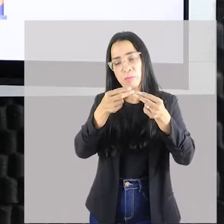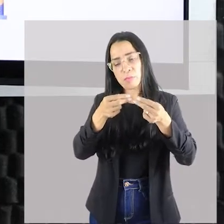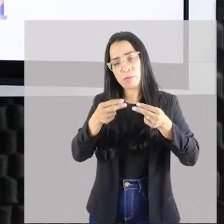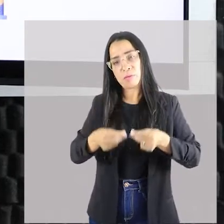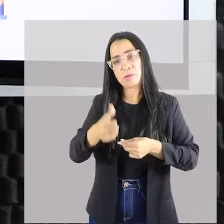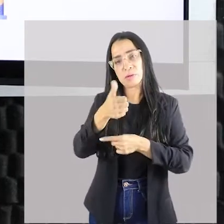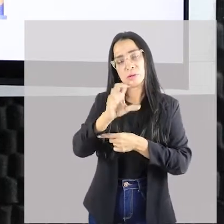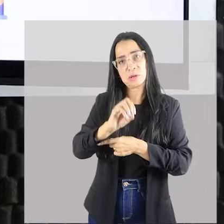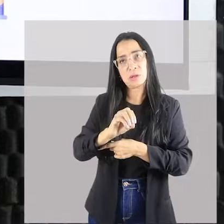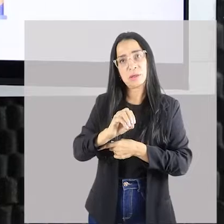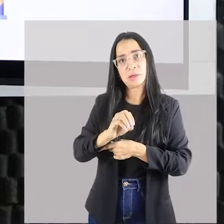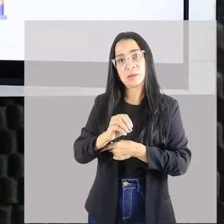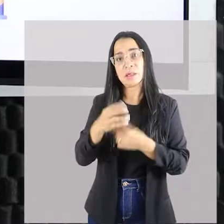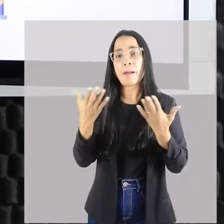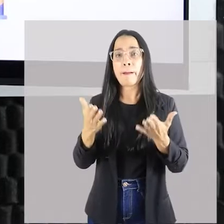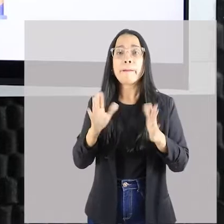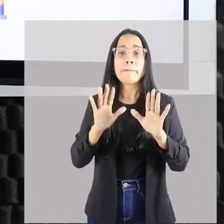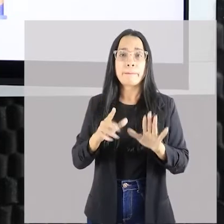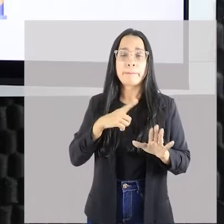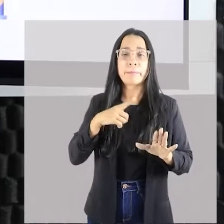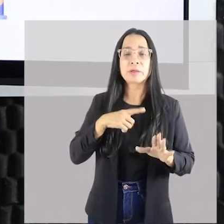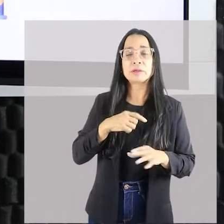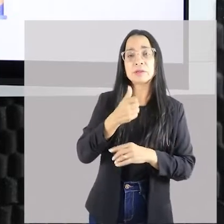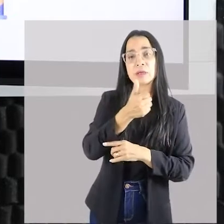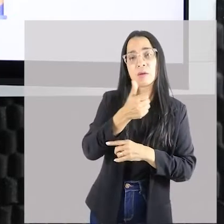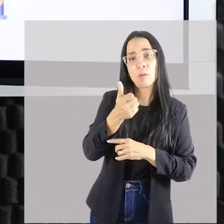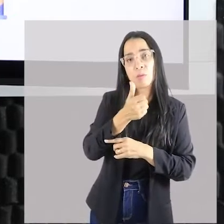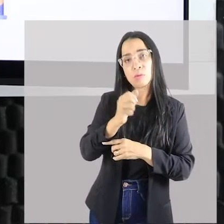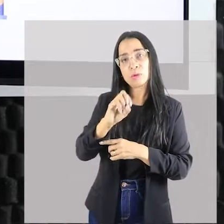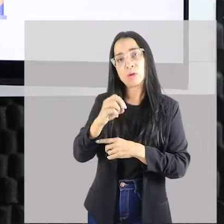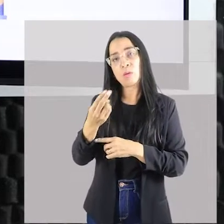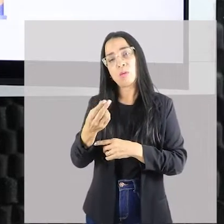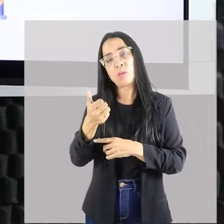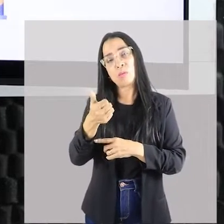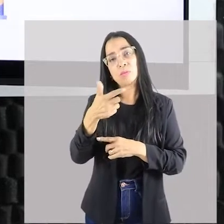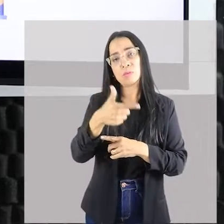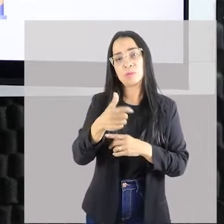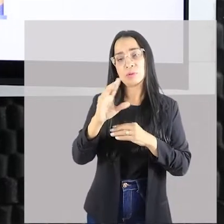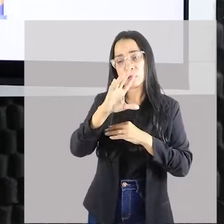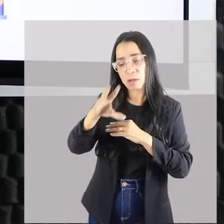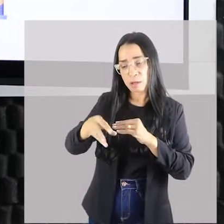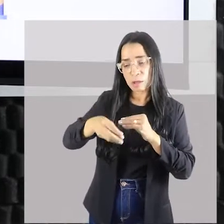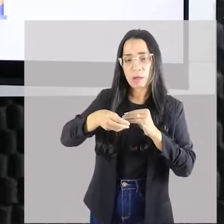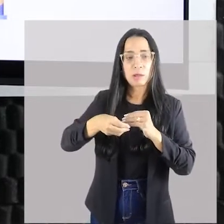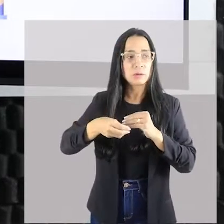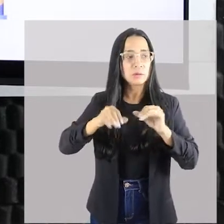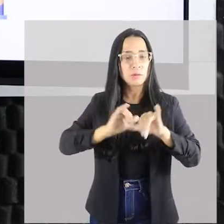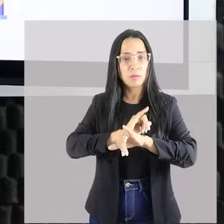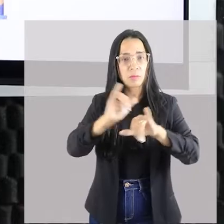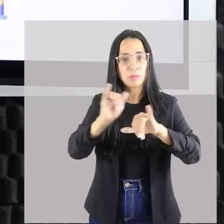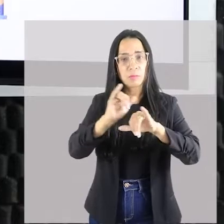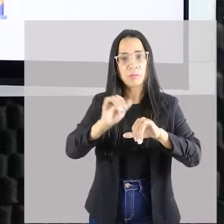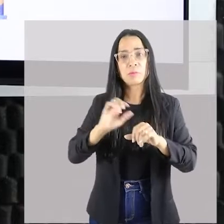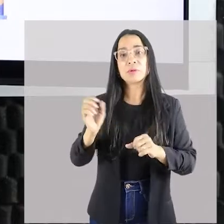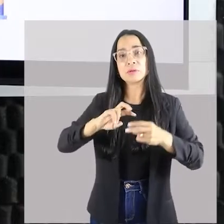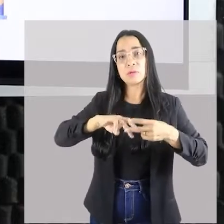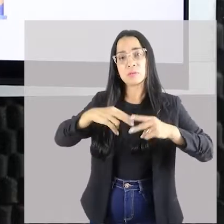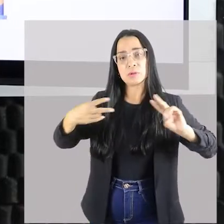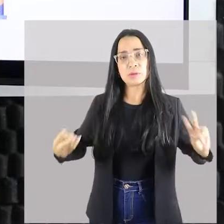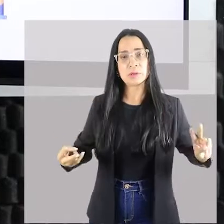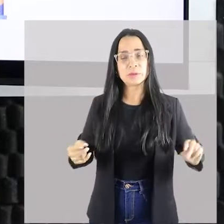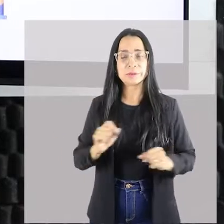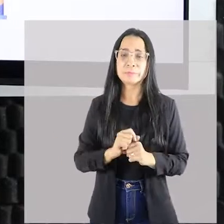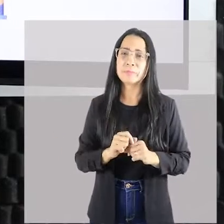ou de 12. Ou seja, a gente adicionou uma informação genética. Mas adicionar uma informação genética não é